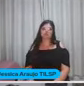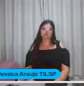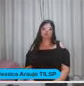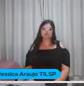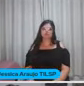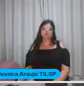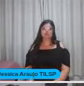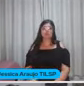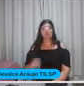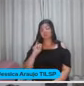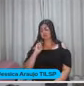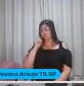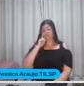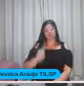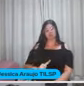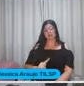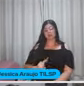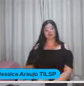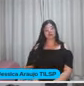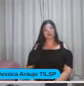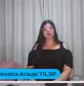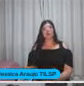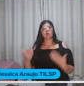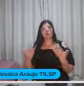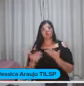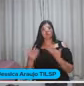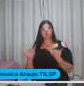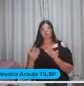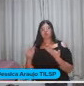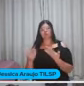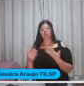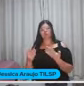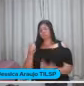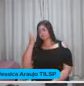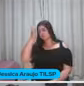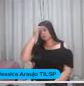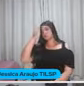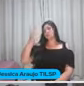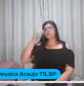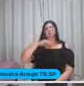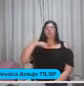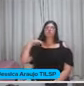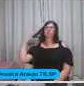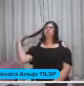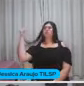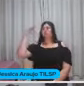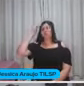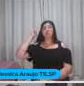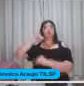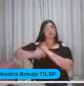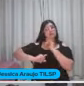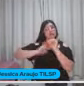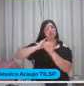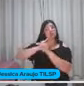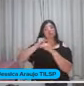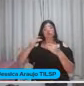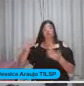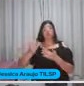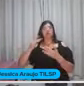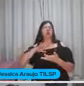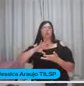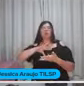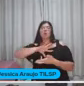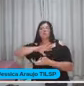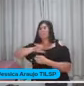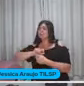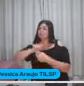Sim E hoje nós temos Tanta facilidade Não é? A internet aqui O mundo globalizado